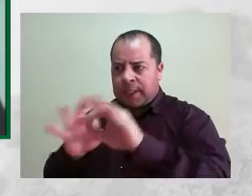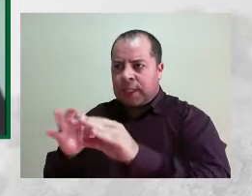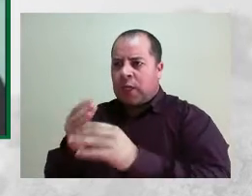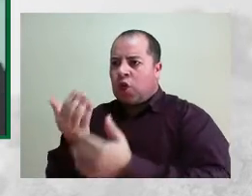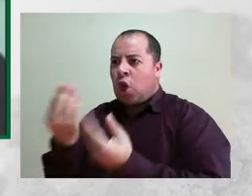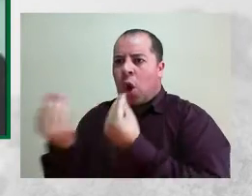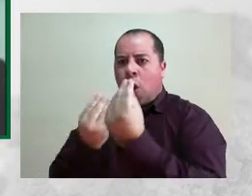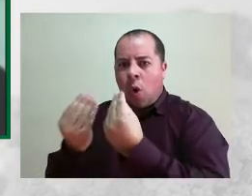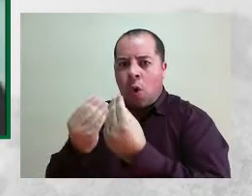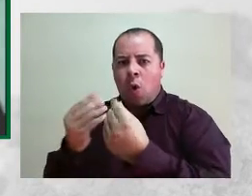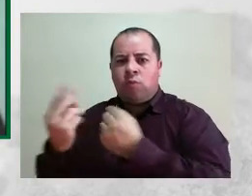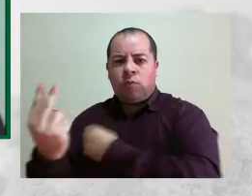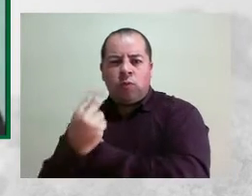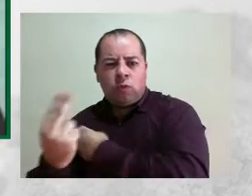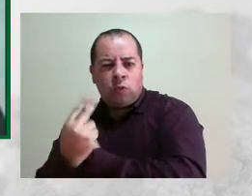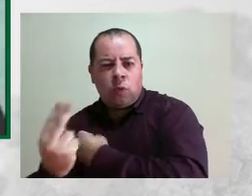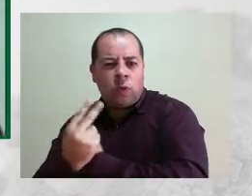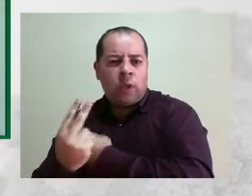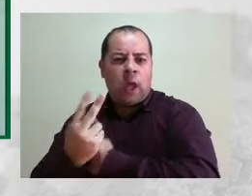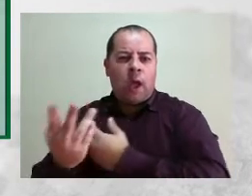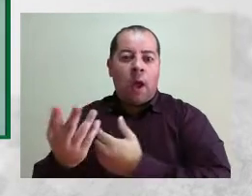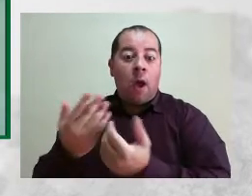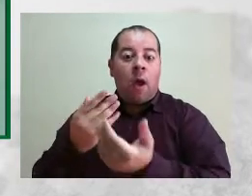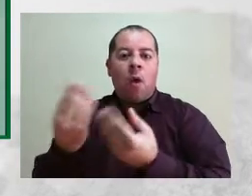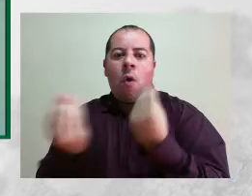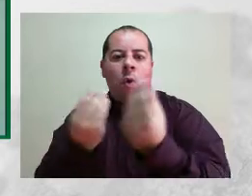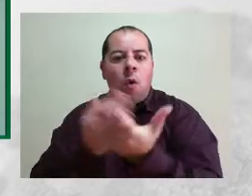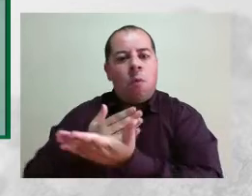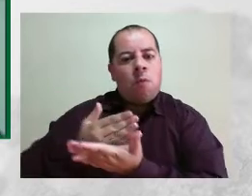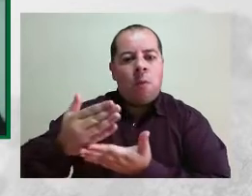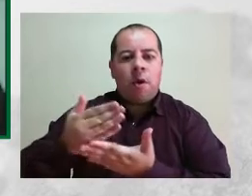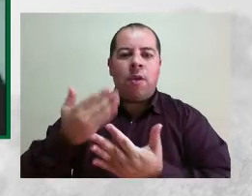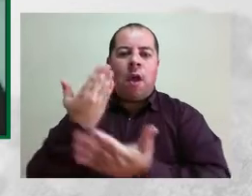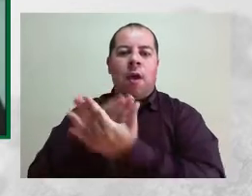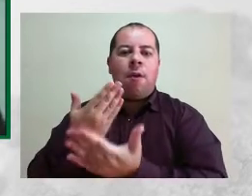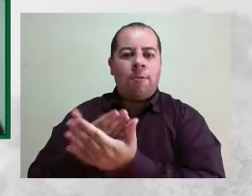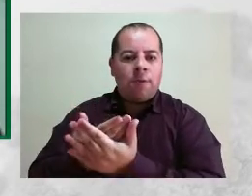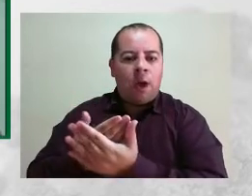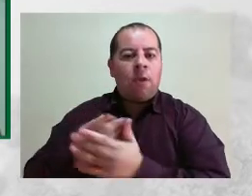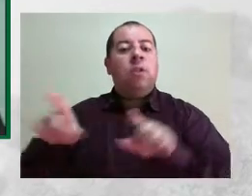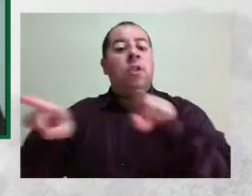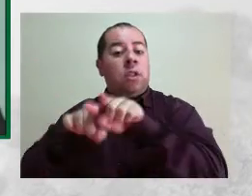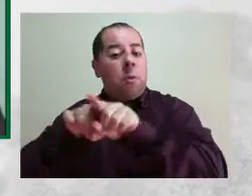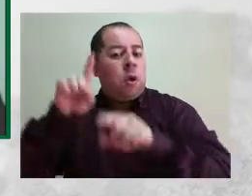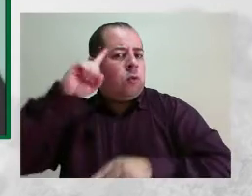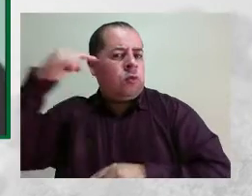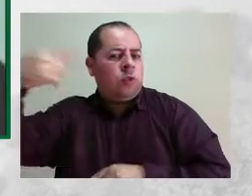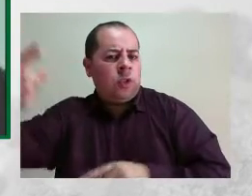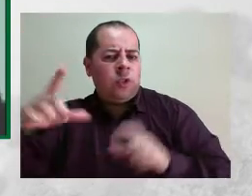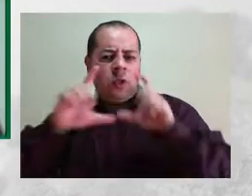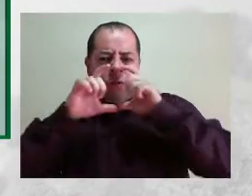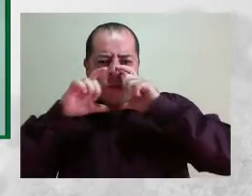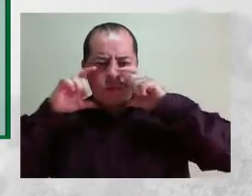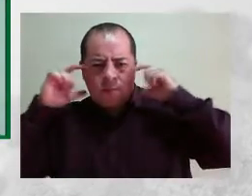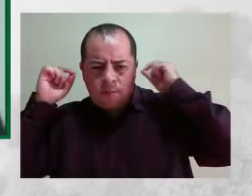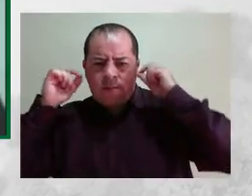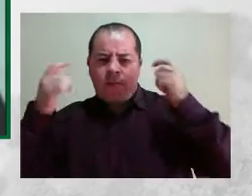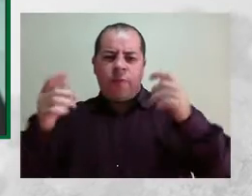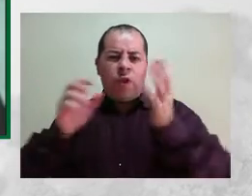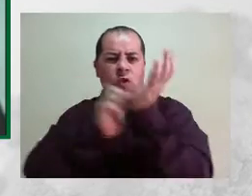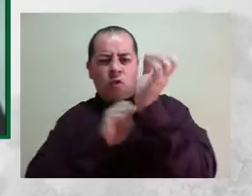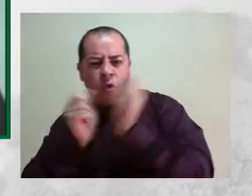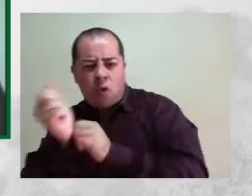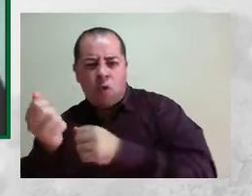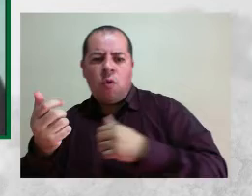nossos protocolos em relação a quando as aulas retornarem e ao nosso dia a dia, uso de